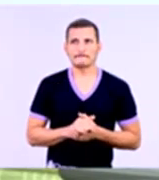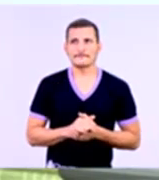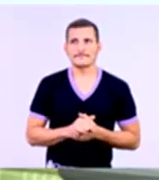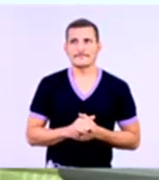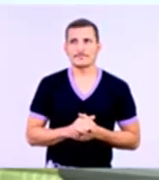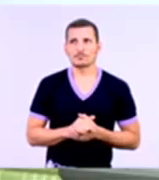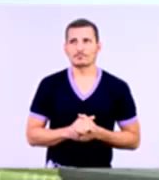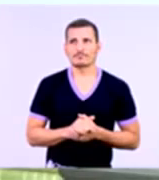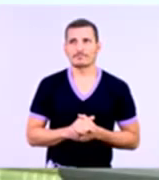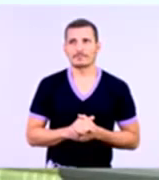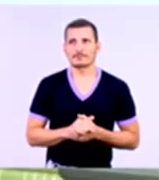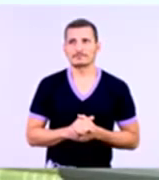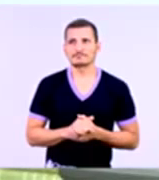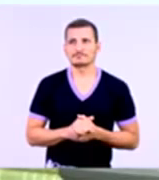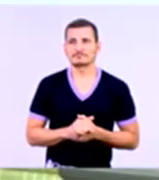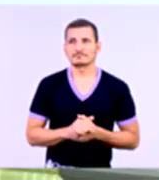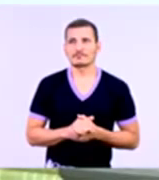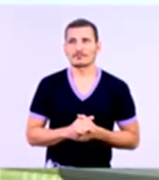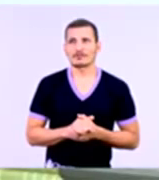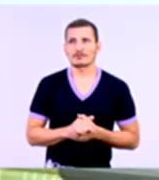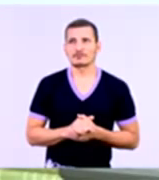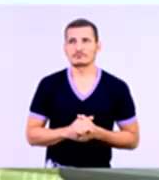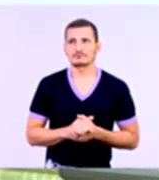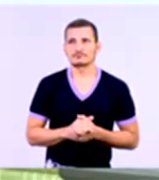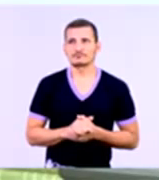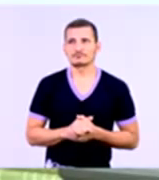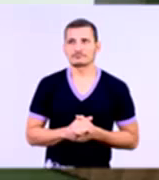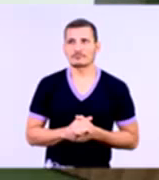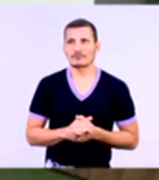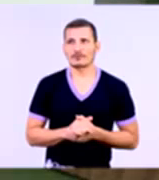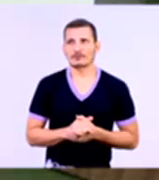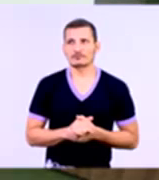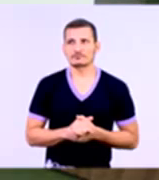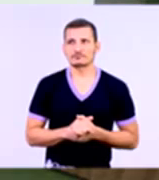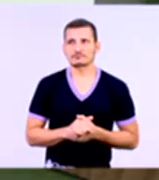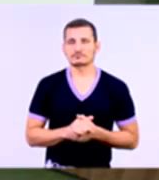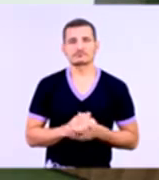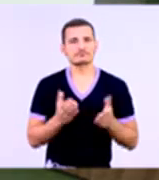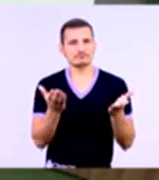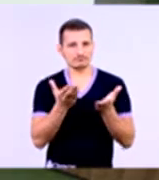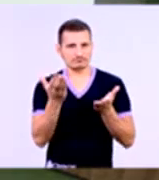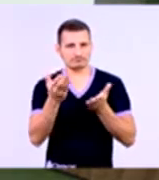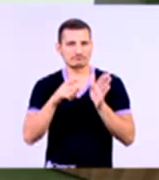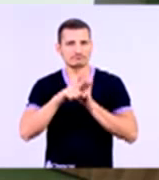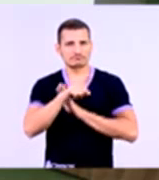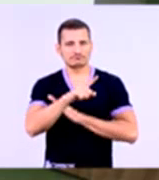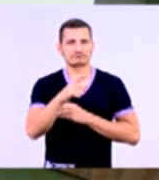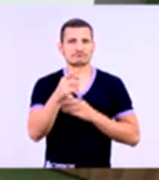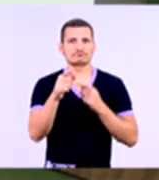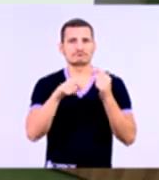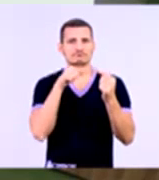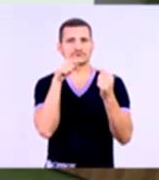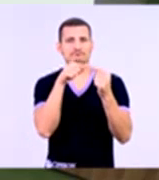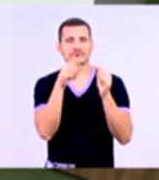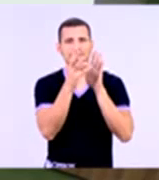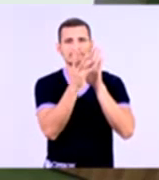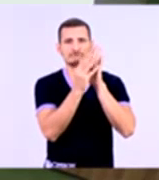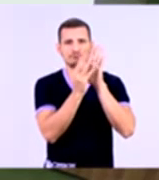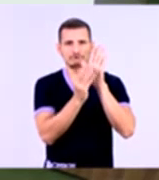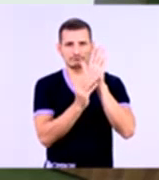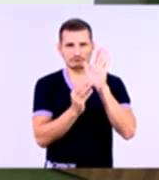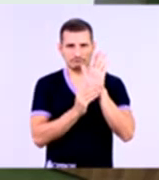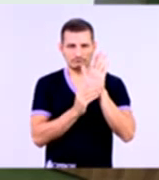Ok, professor. Okay. E tem mais alguma pergunta? Bom, agora as perguntas são relacionadas ao conteúdo ministrado hoje. Hoje, né? Vamos lá.